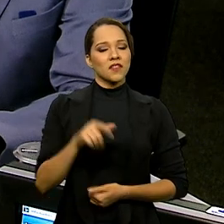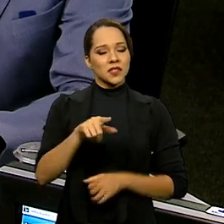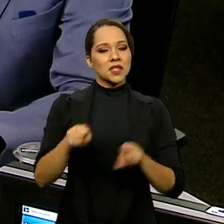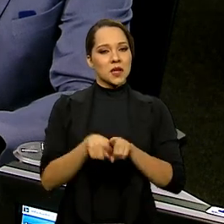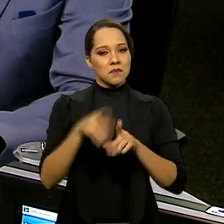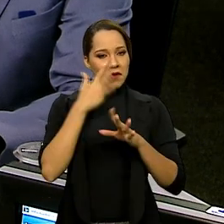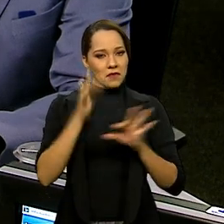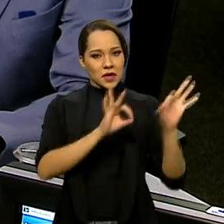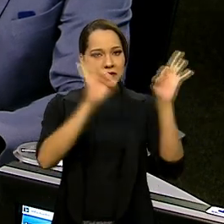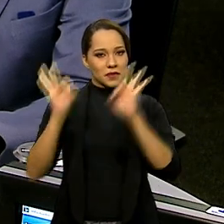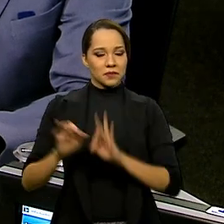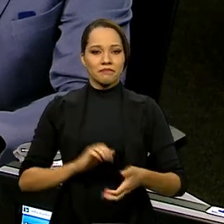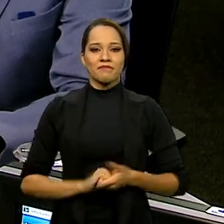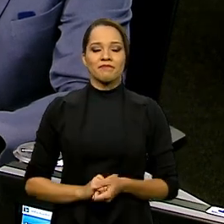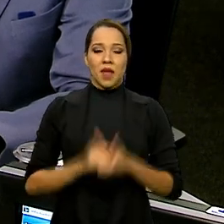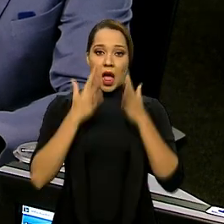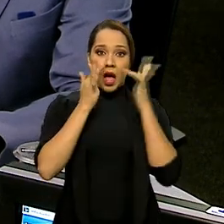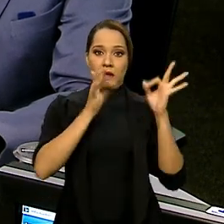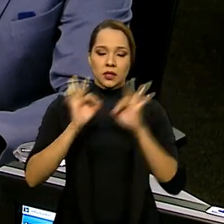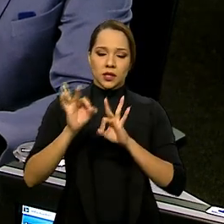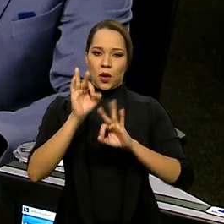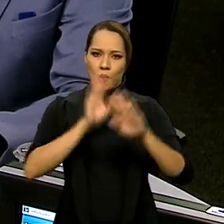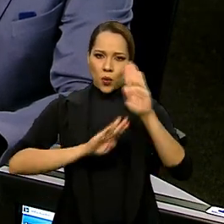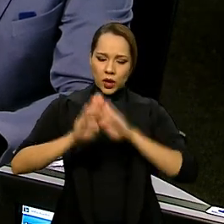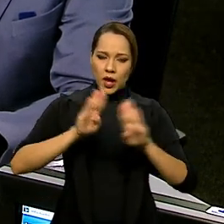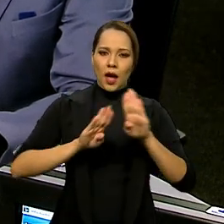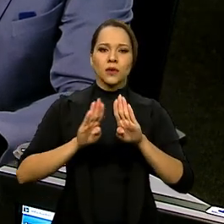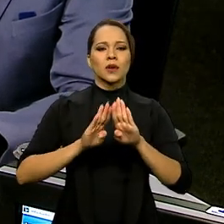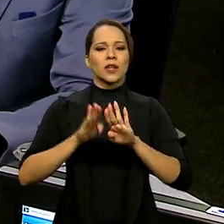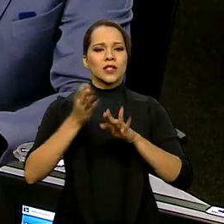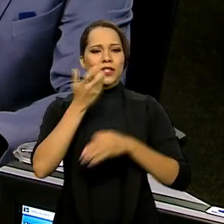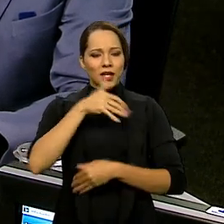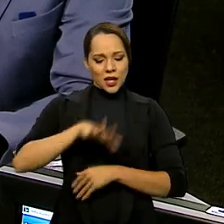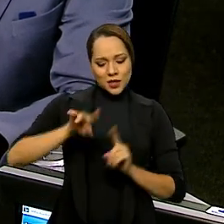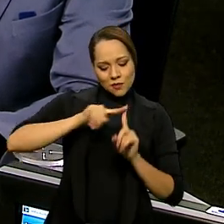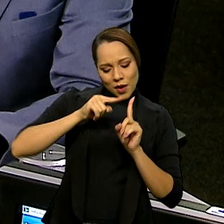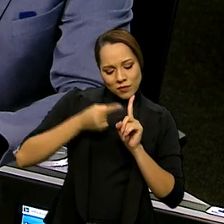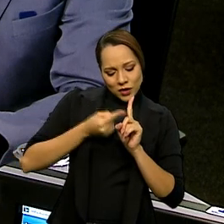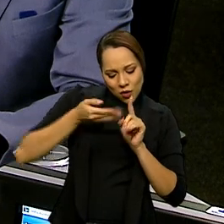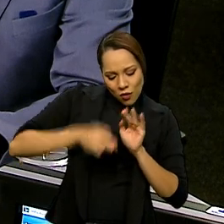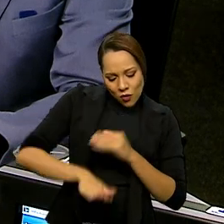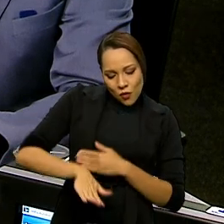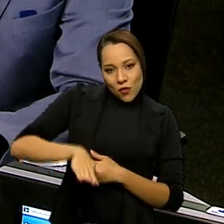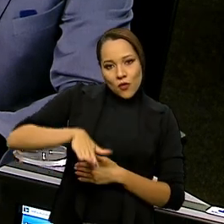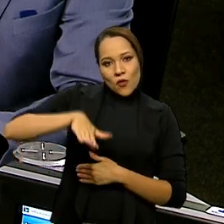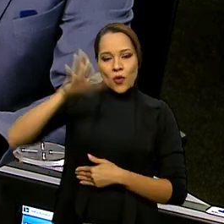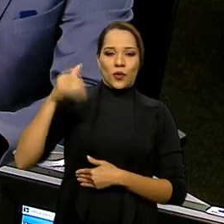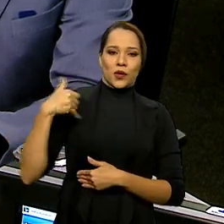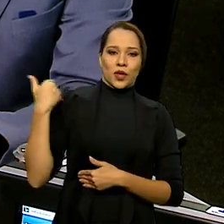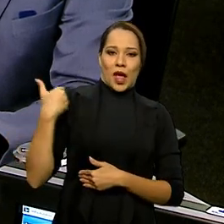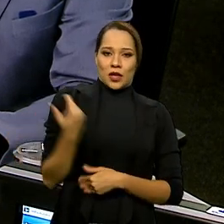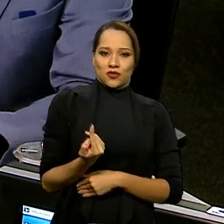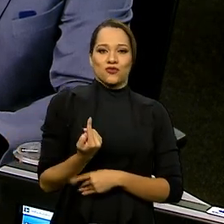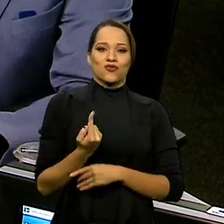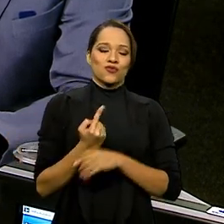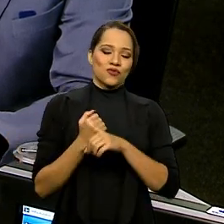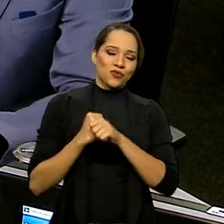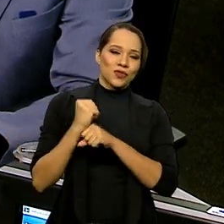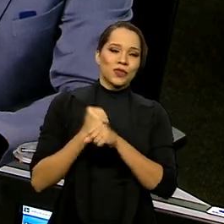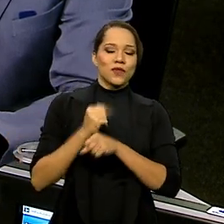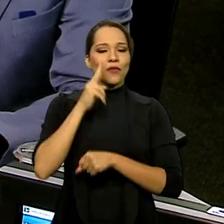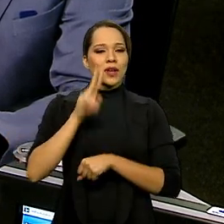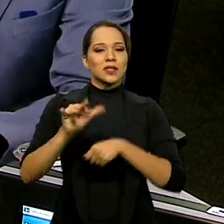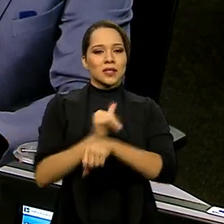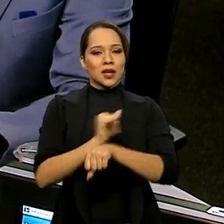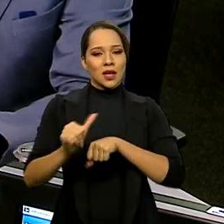vai ouvir na Voz do Brasil. Atenção e cuidado de crianças desde a gestação até os primeiros anos de vida. Vamos falar das ações do